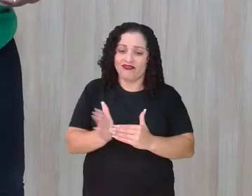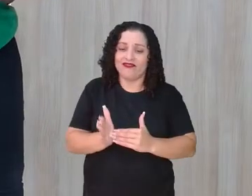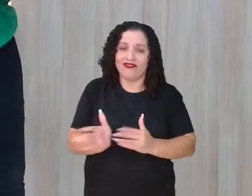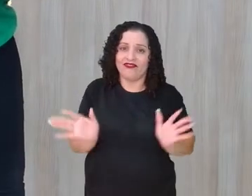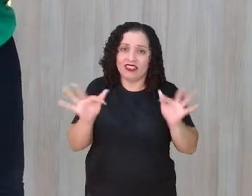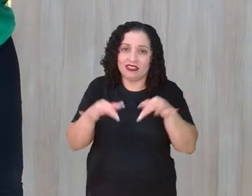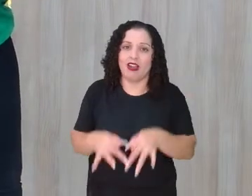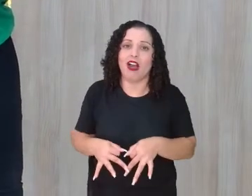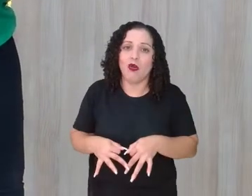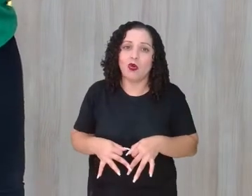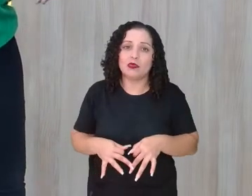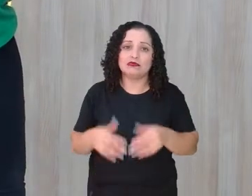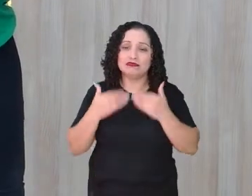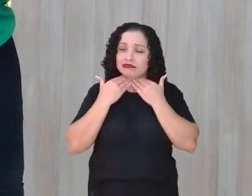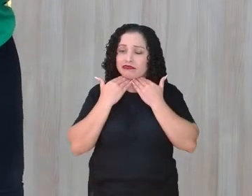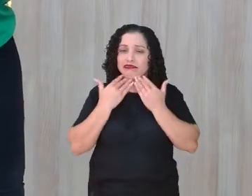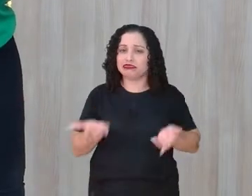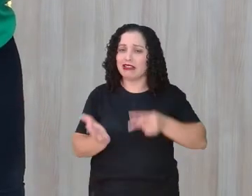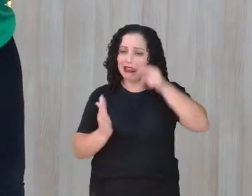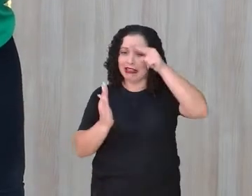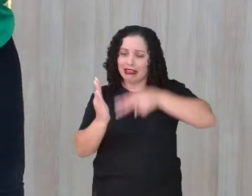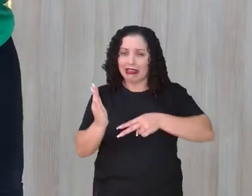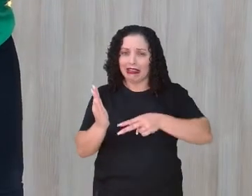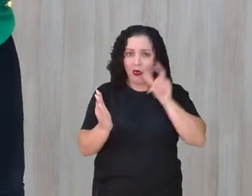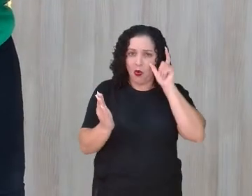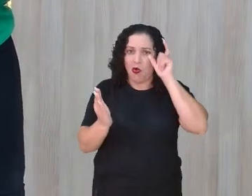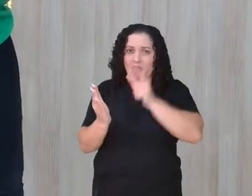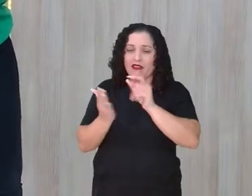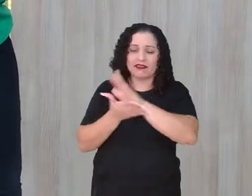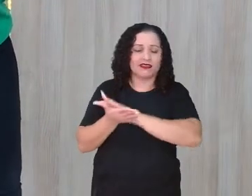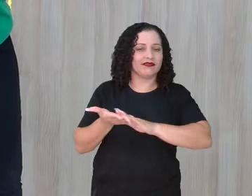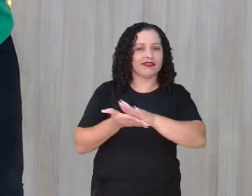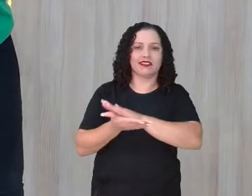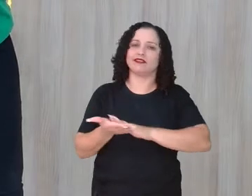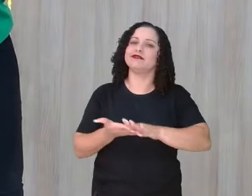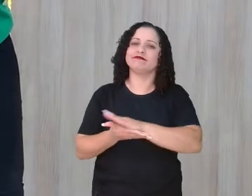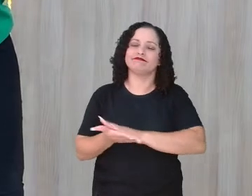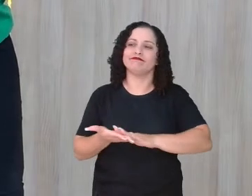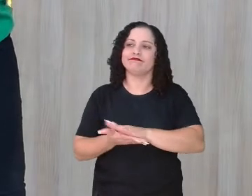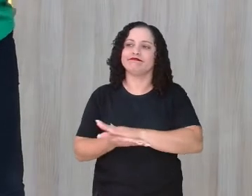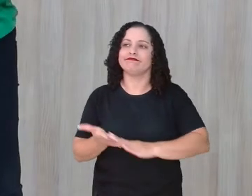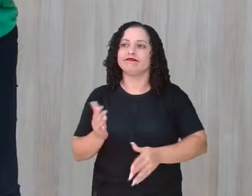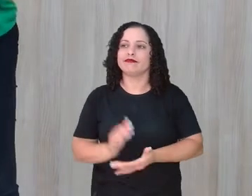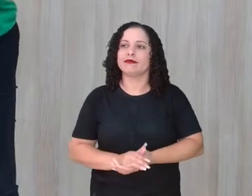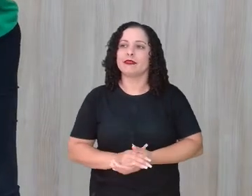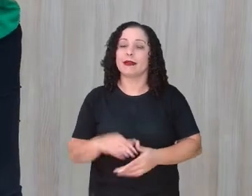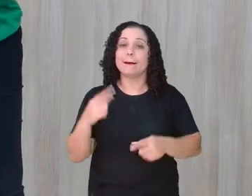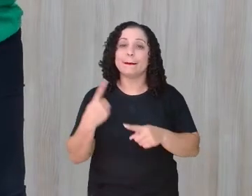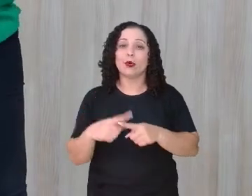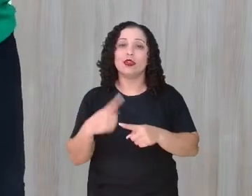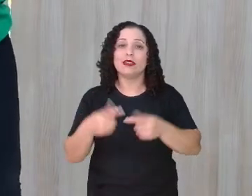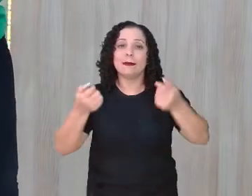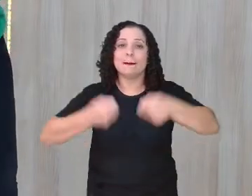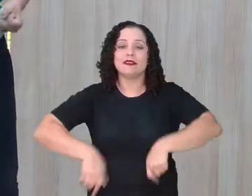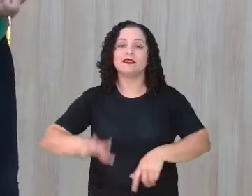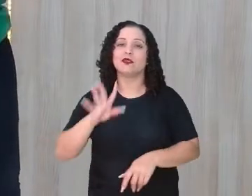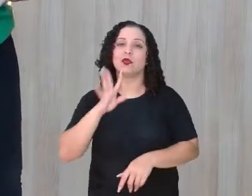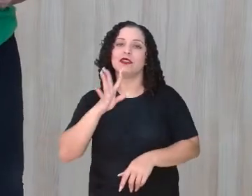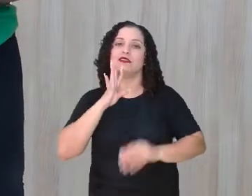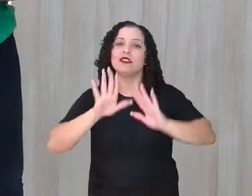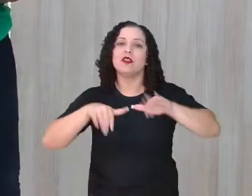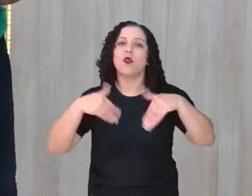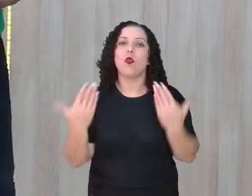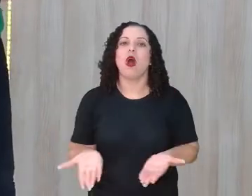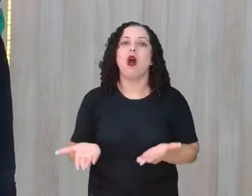parágrafo, a gente não chegaria a ler. A gente não chegaria. Por quê? Porque a gente precisa saber qual é o